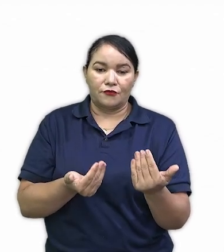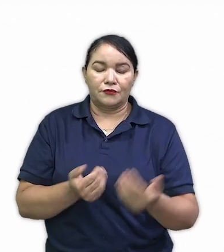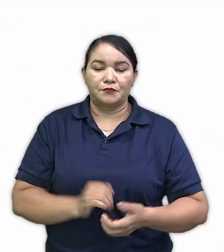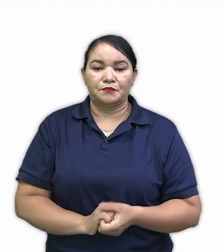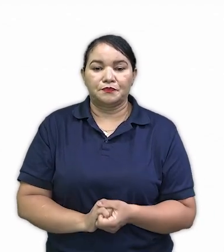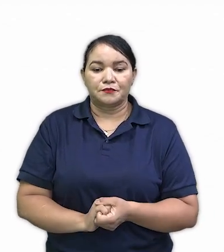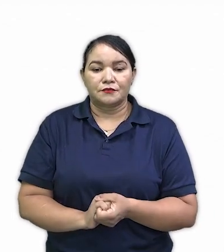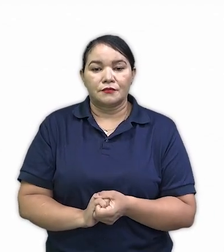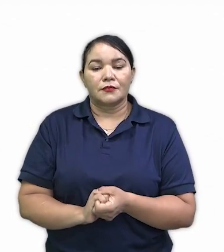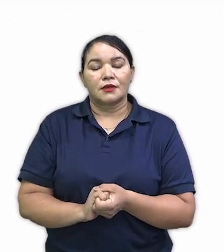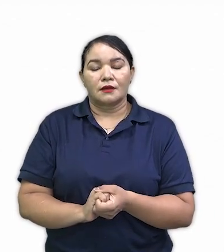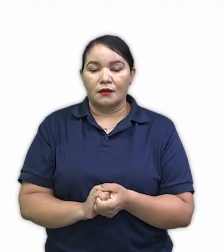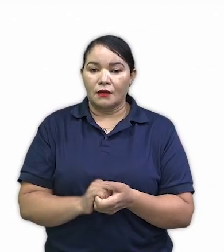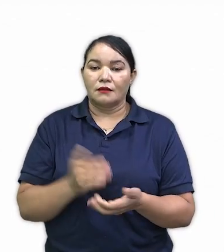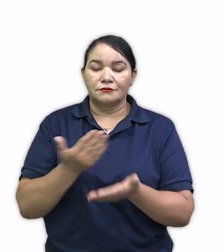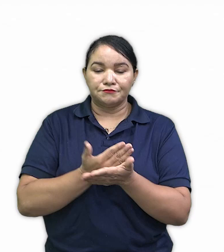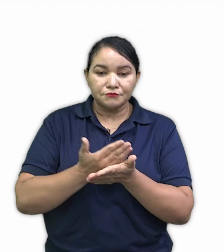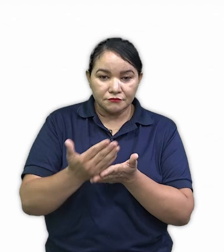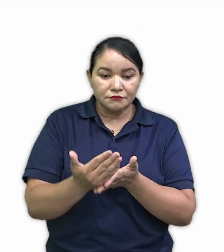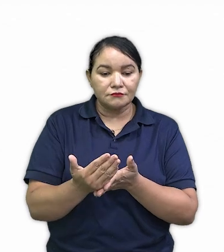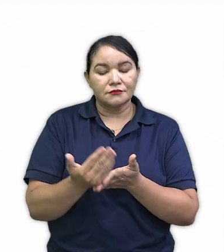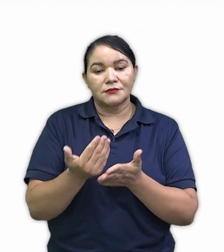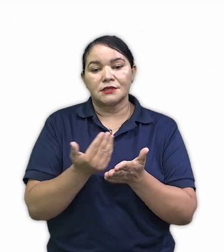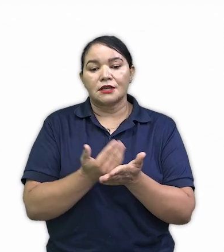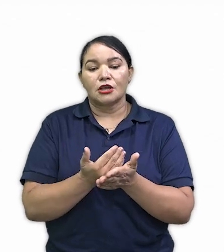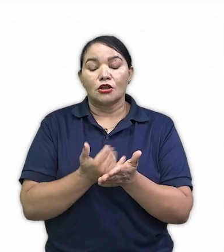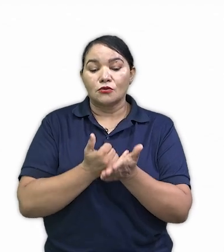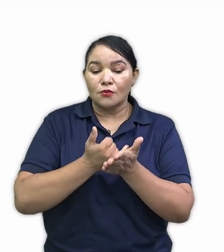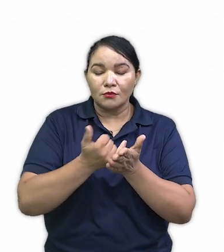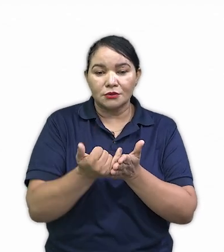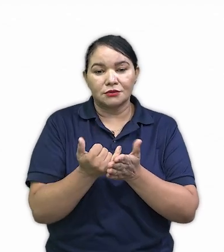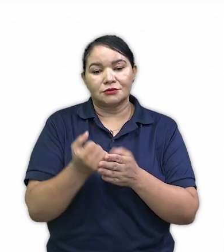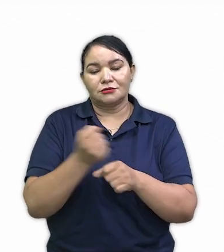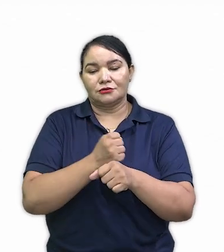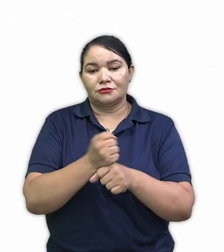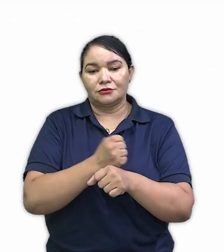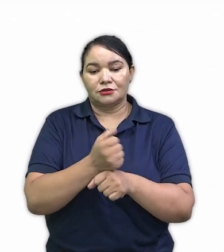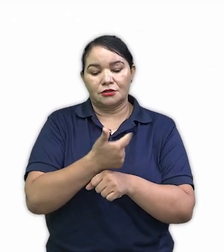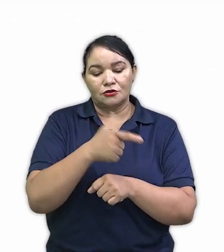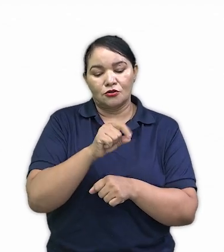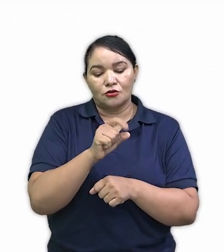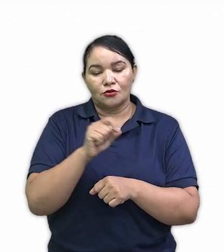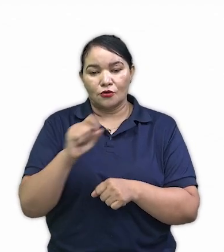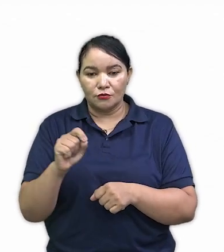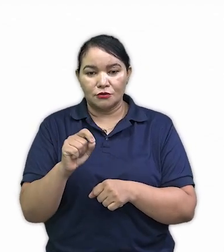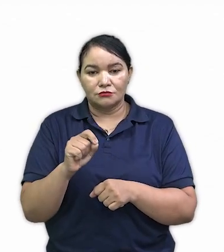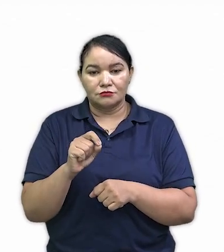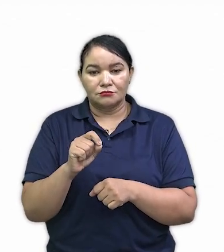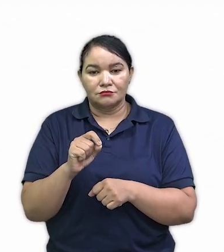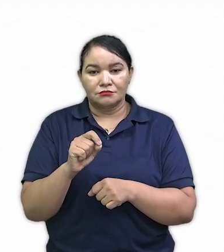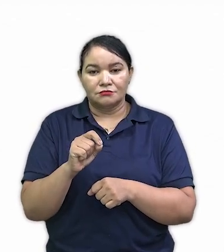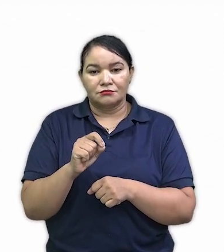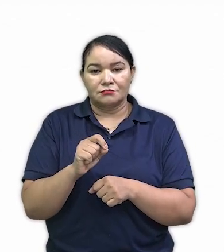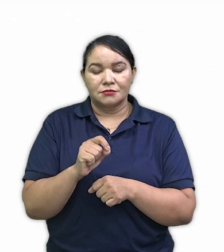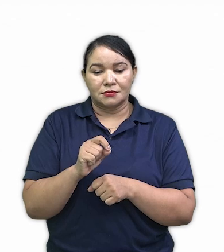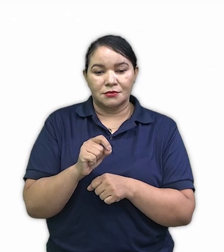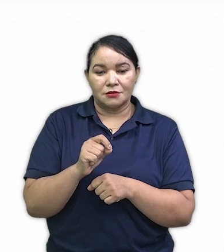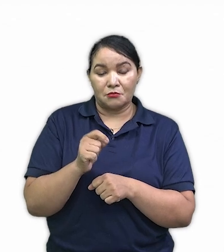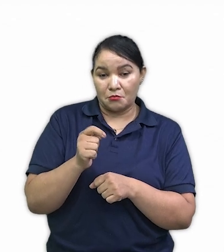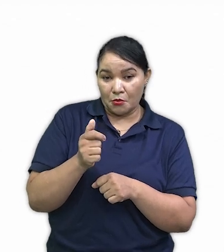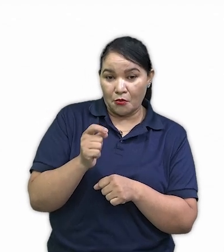só, somente ali no início dos anos 2000 é que vai surgir isso daí. Não está muito longe não,